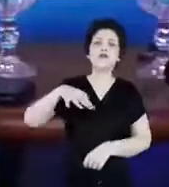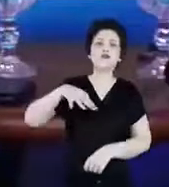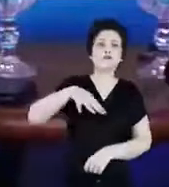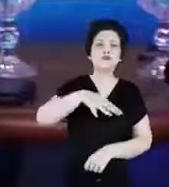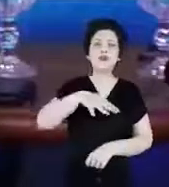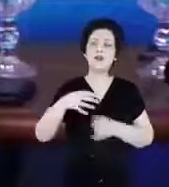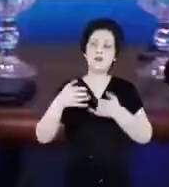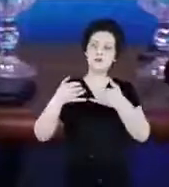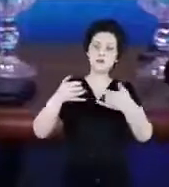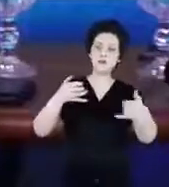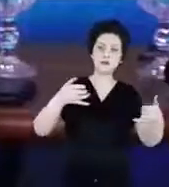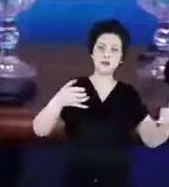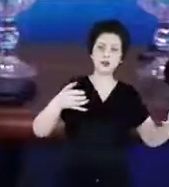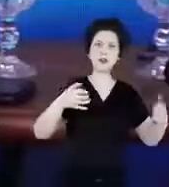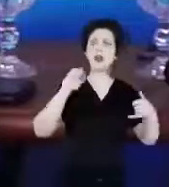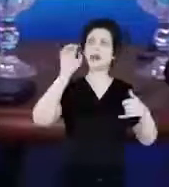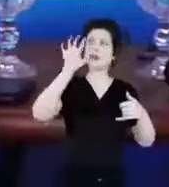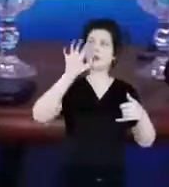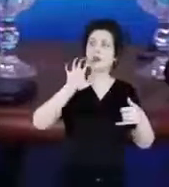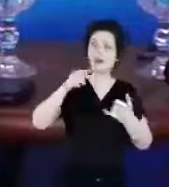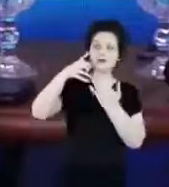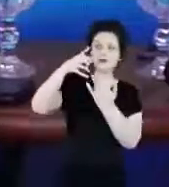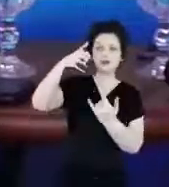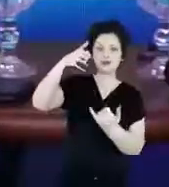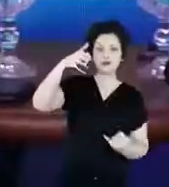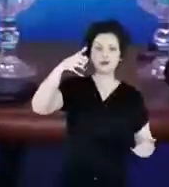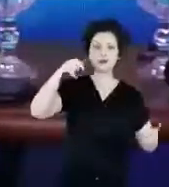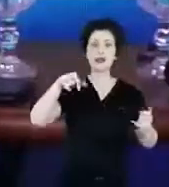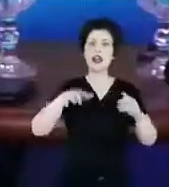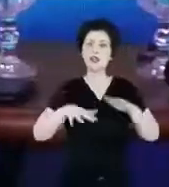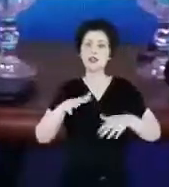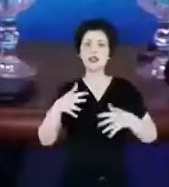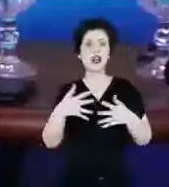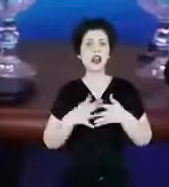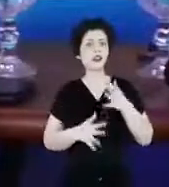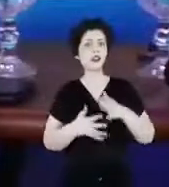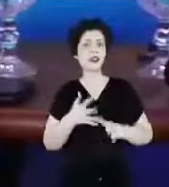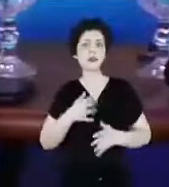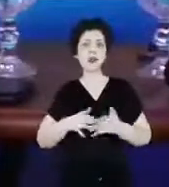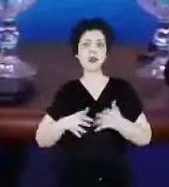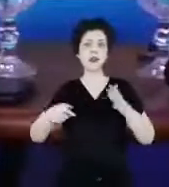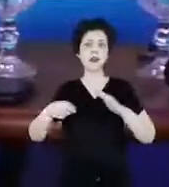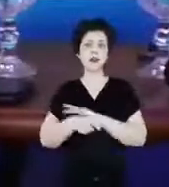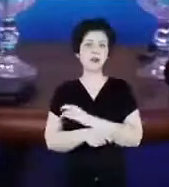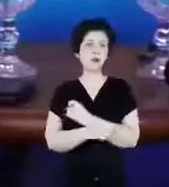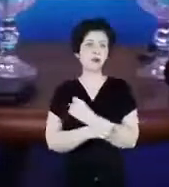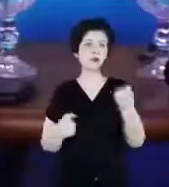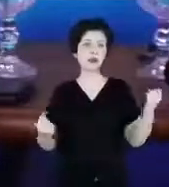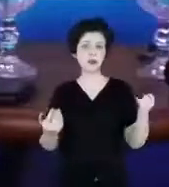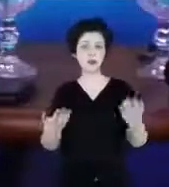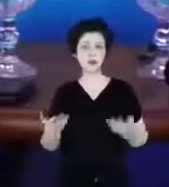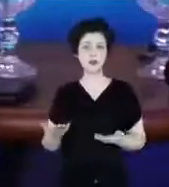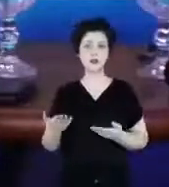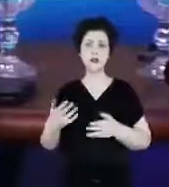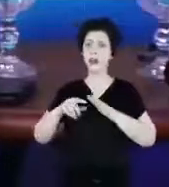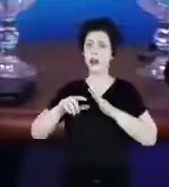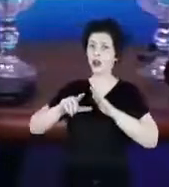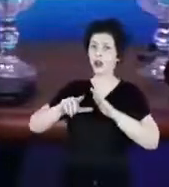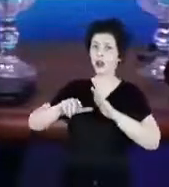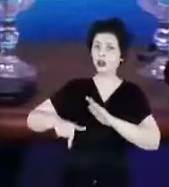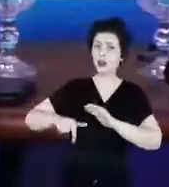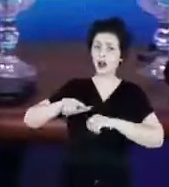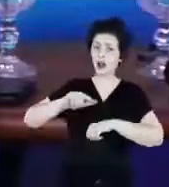tem legislações estaduais que muitas vezes impedem, né, esse investimento. E isso gera atraso e gera,